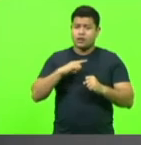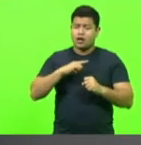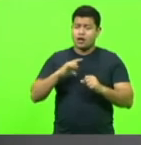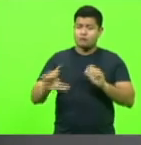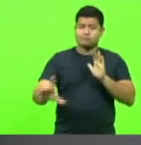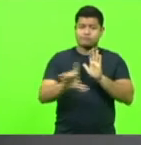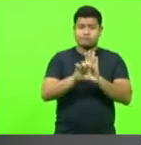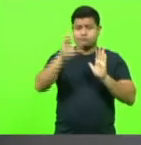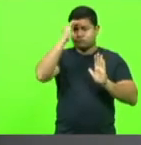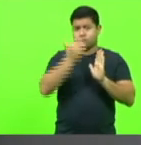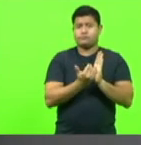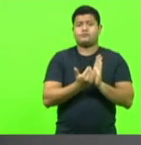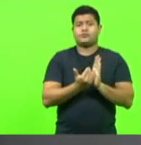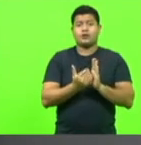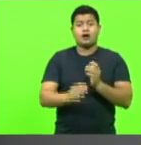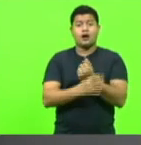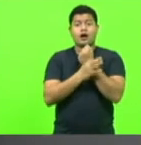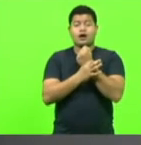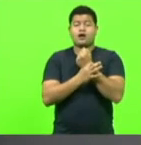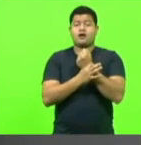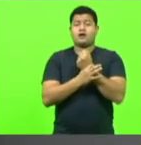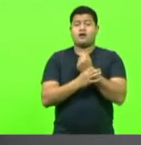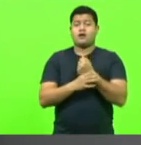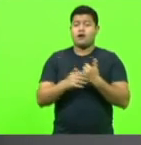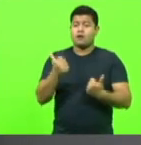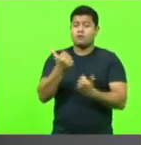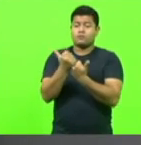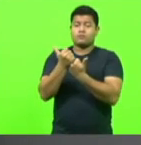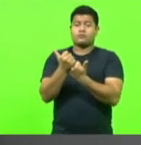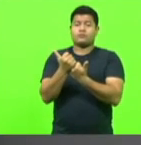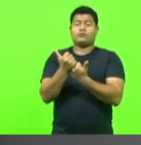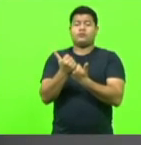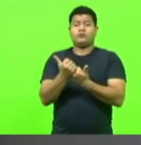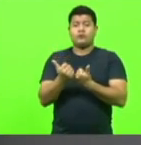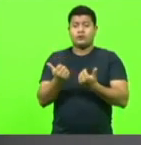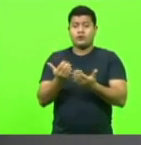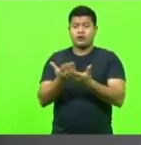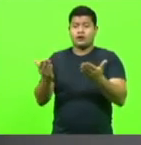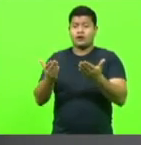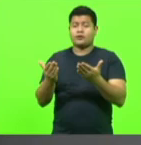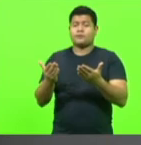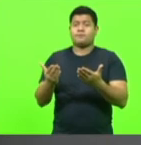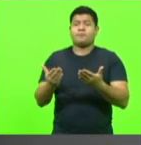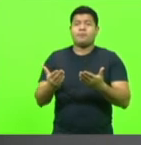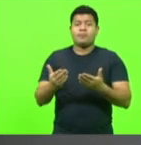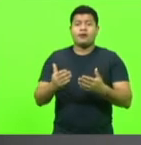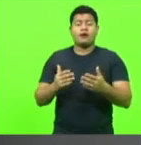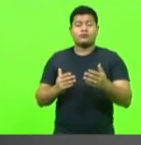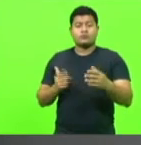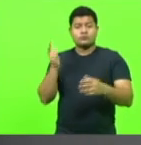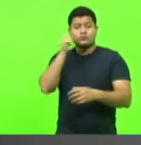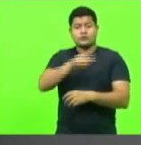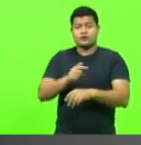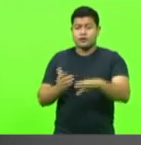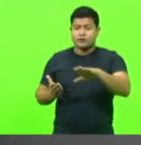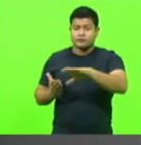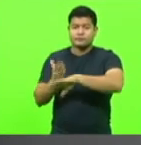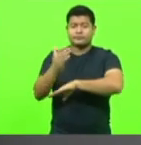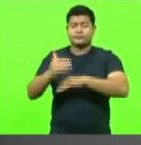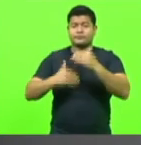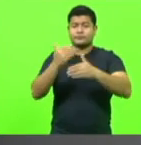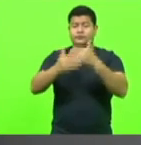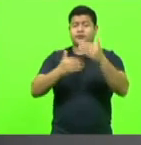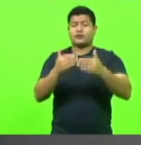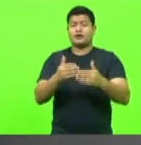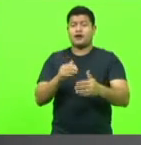assim garantindo no apoio especializado para a superação das Barreiras quem e o exercício pleno